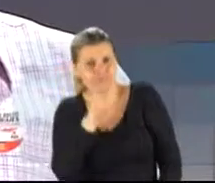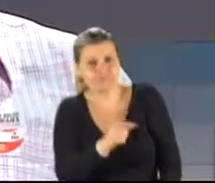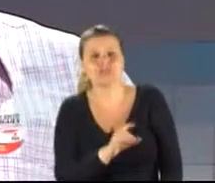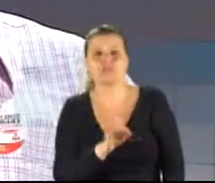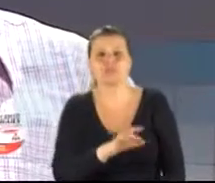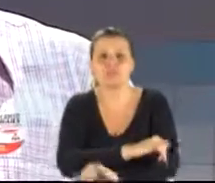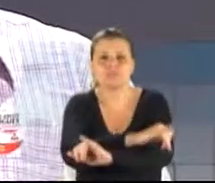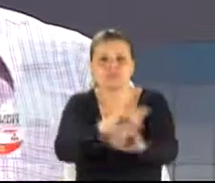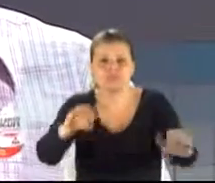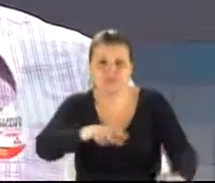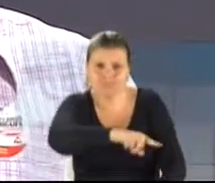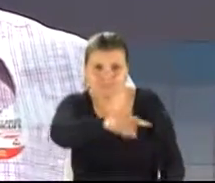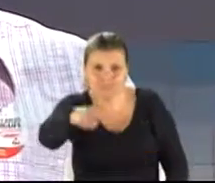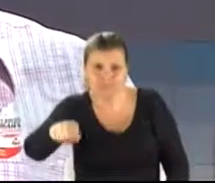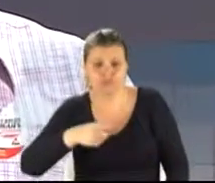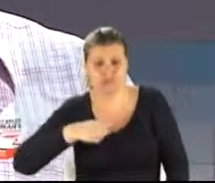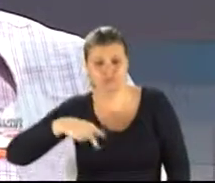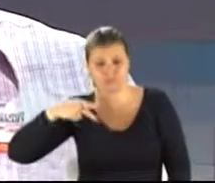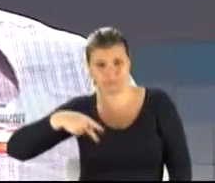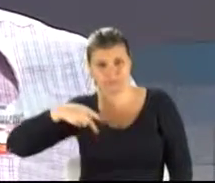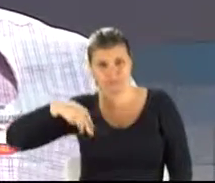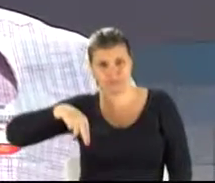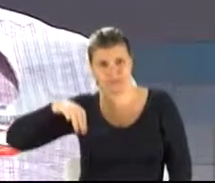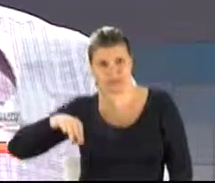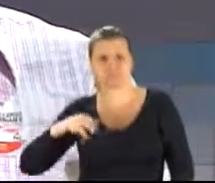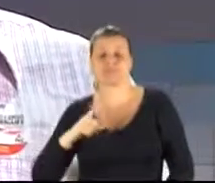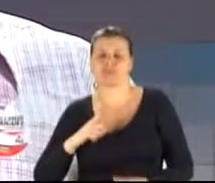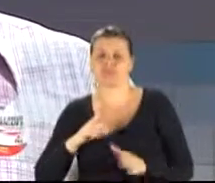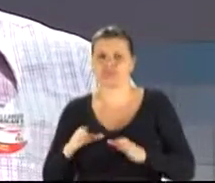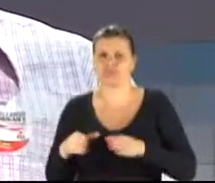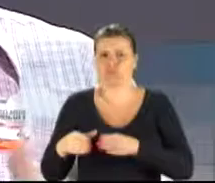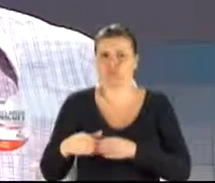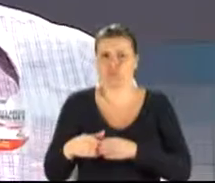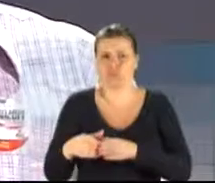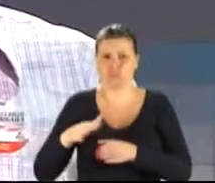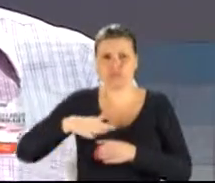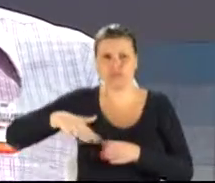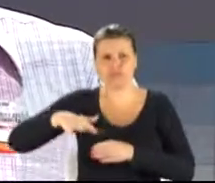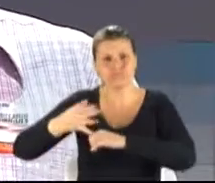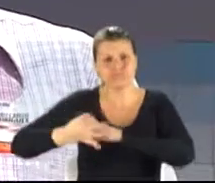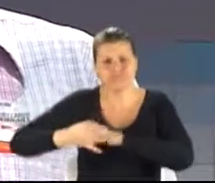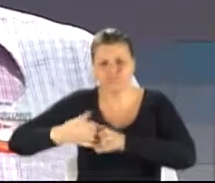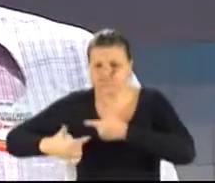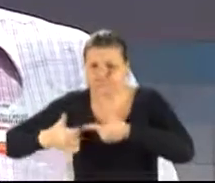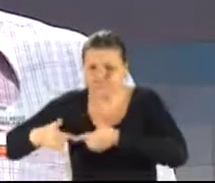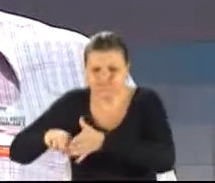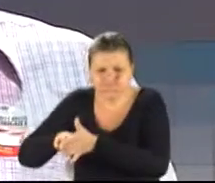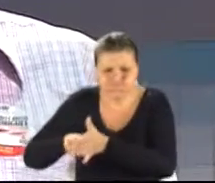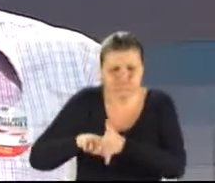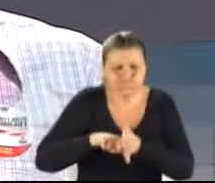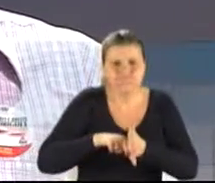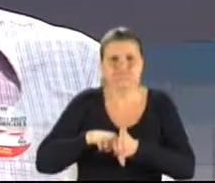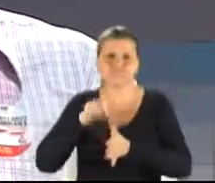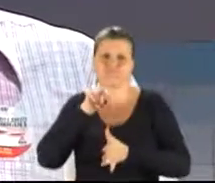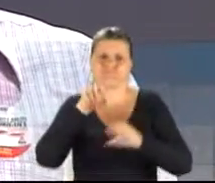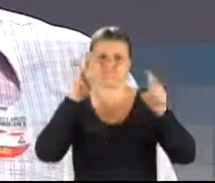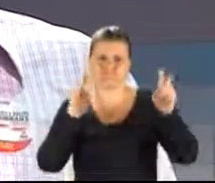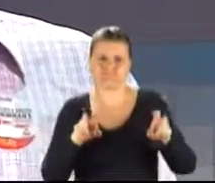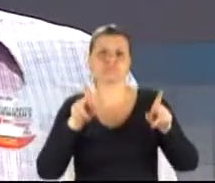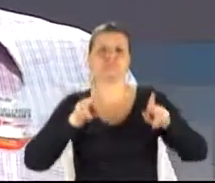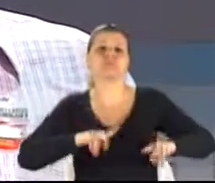que nós do pmm temos um corpo jurídico já de longa data já trabalhando em cima dessa situação a respeito dos